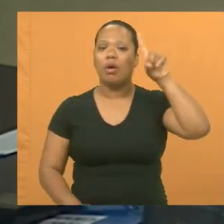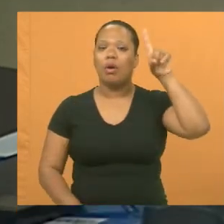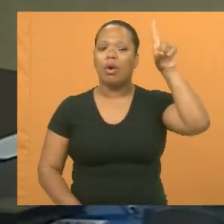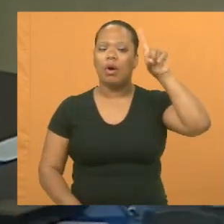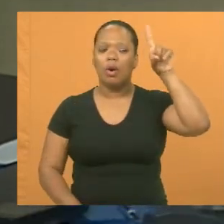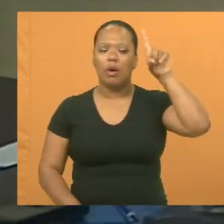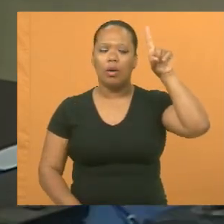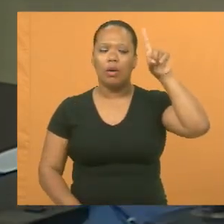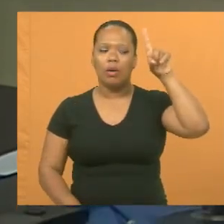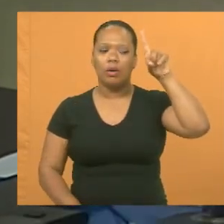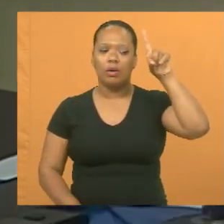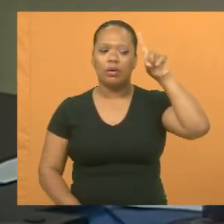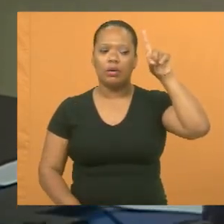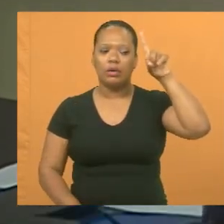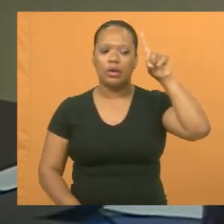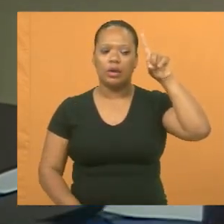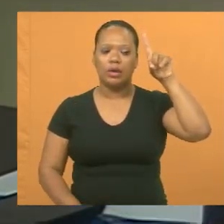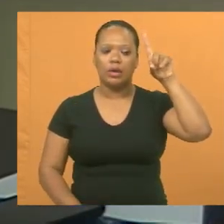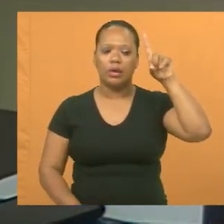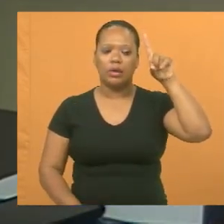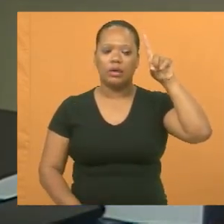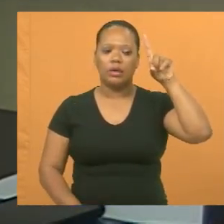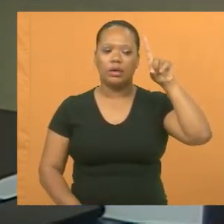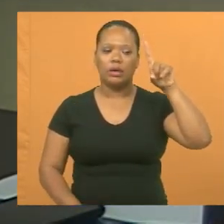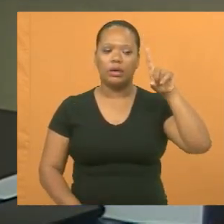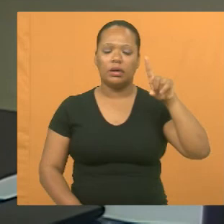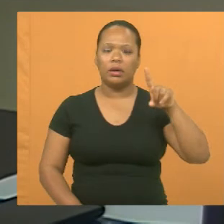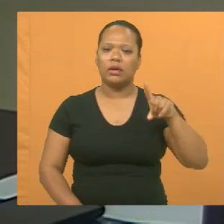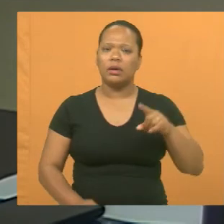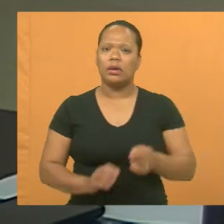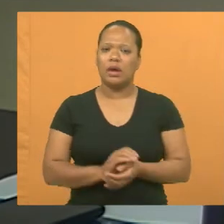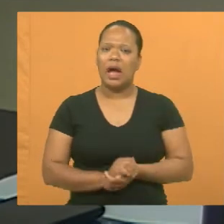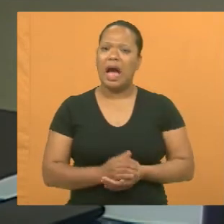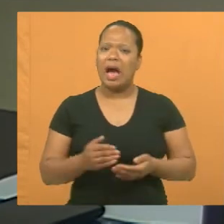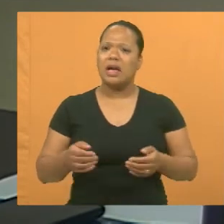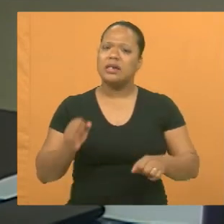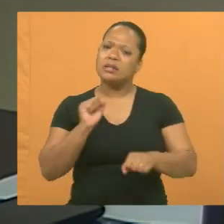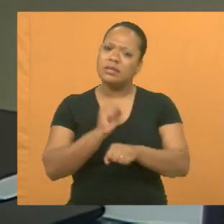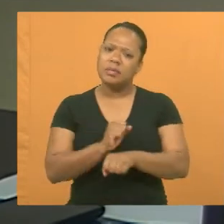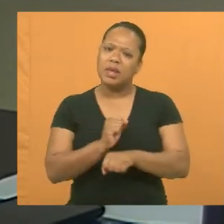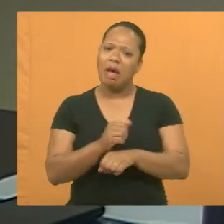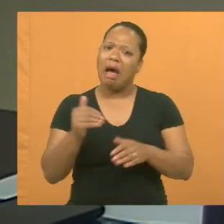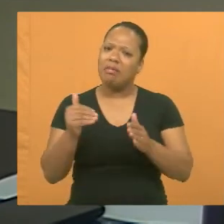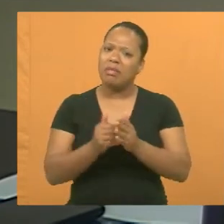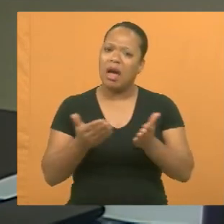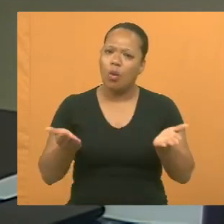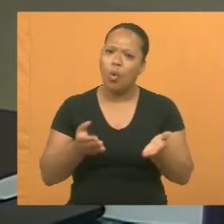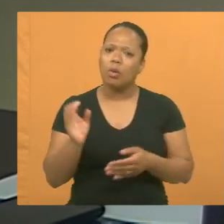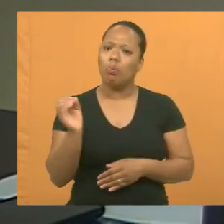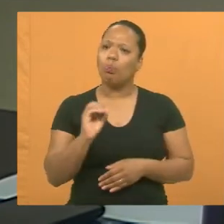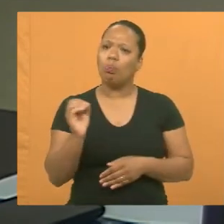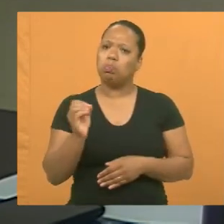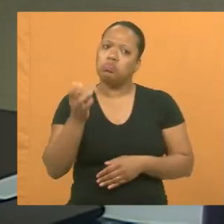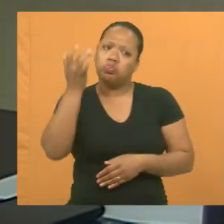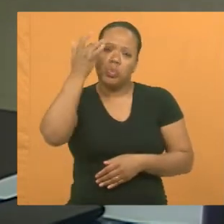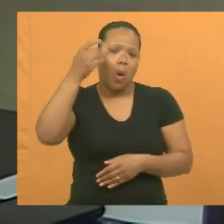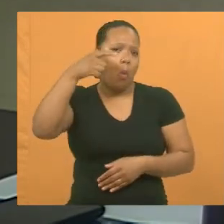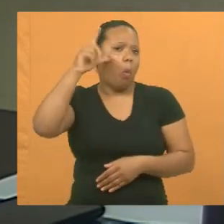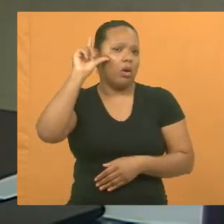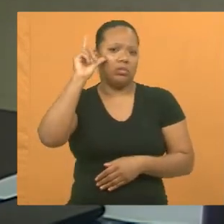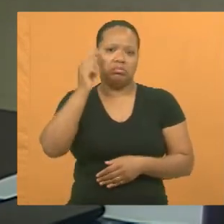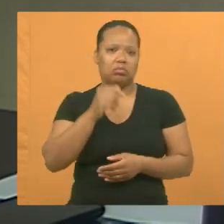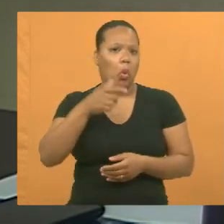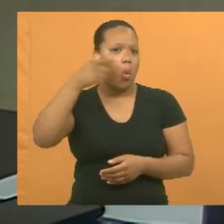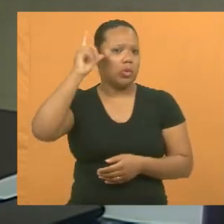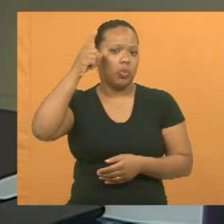onde que está entupido isso lá. Você acredita que eles não foram até hoje arrumar? Não sei se foram ontem, mas até onde